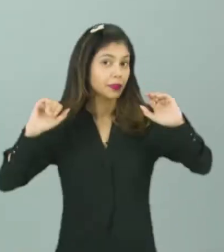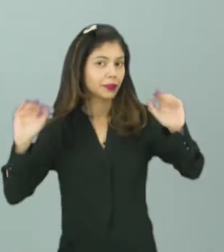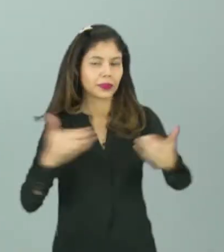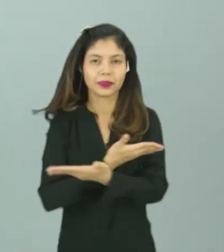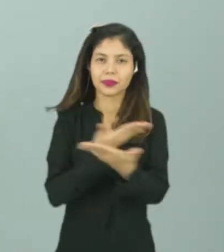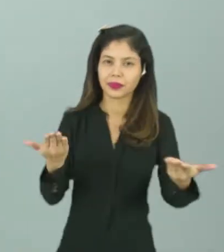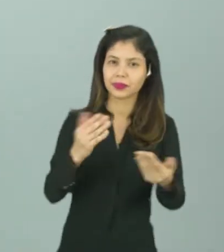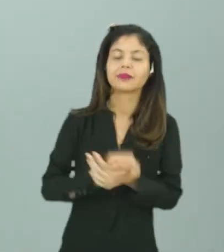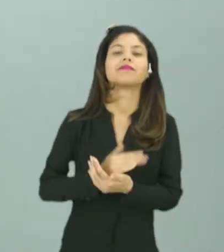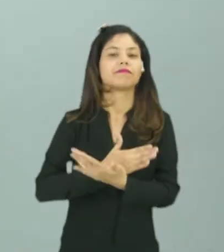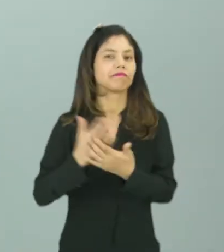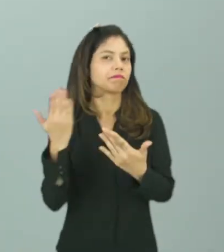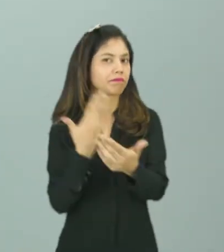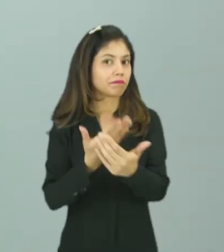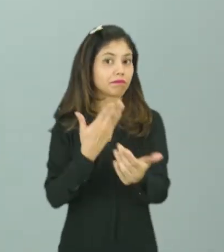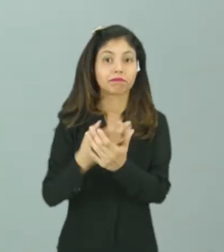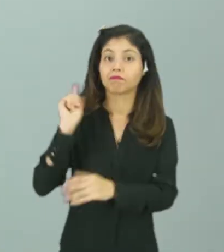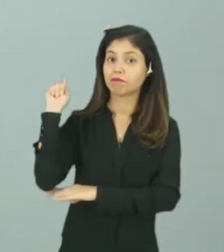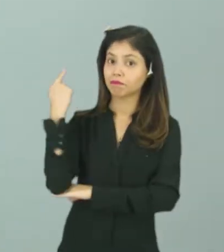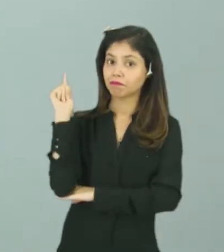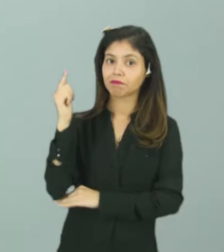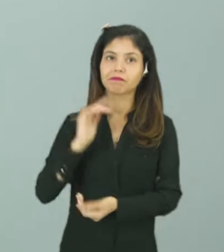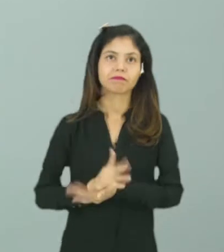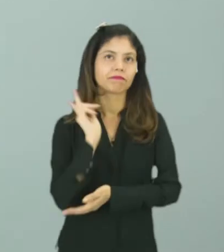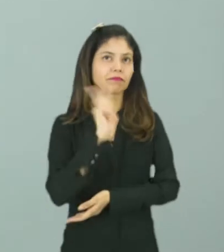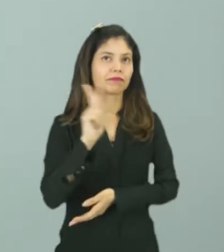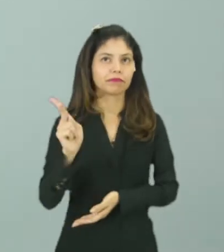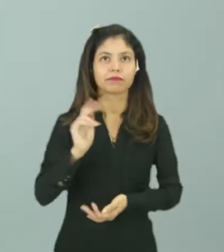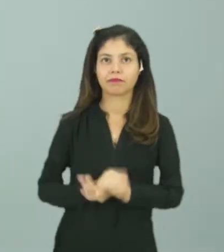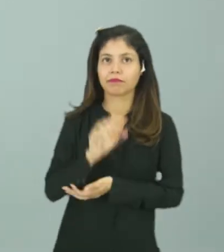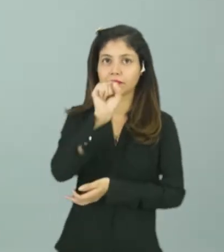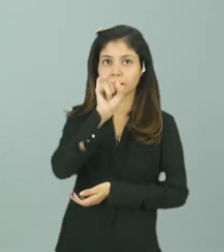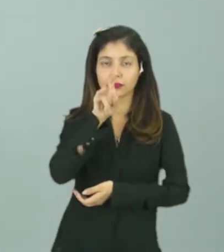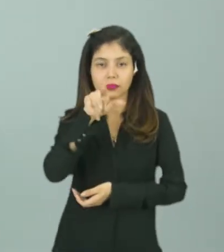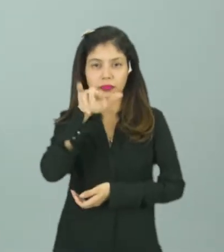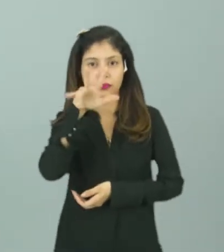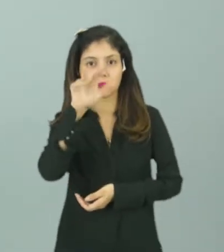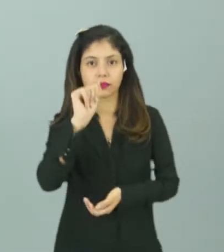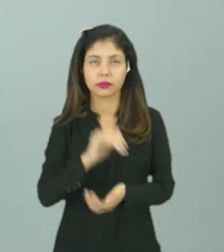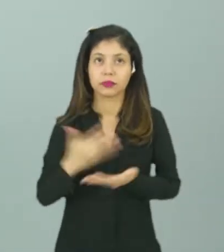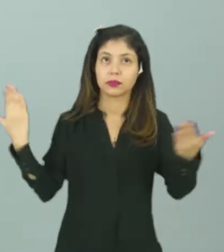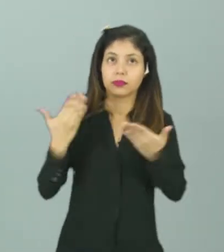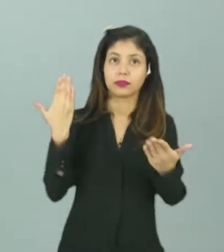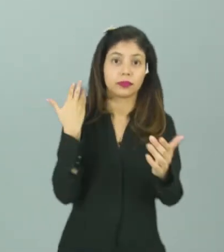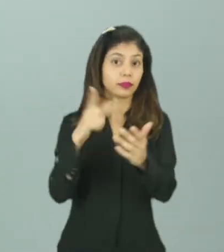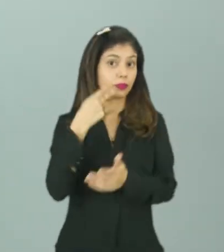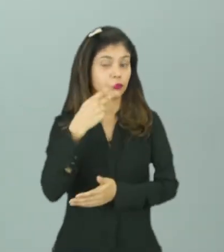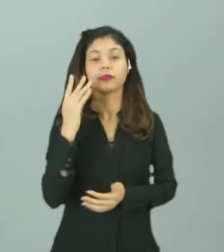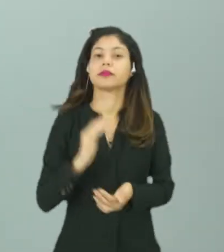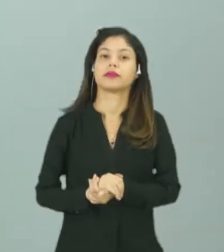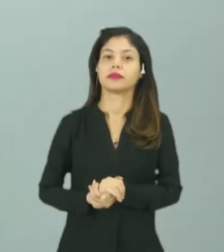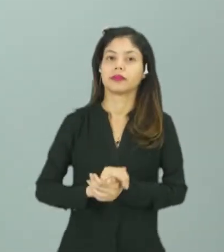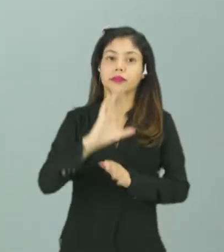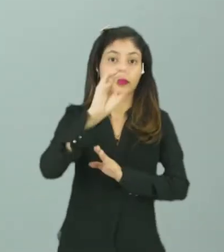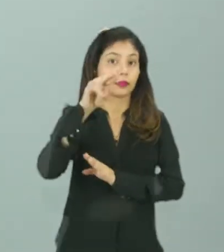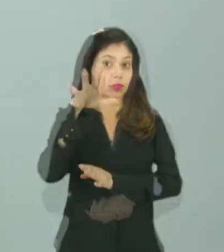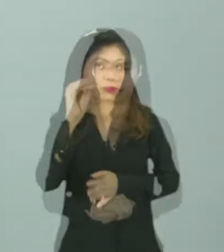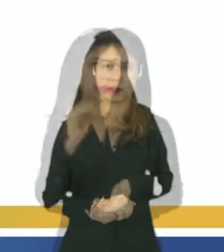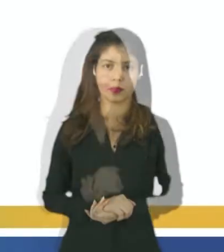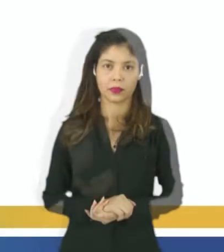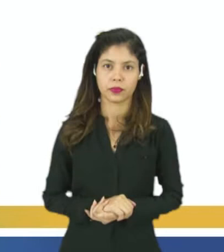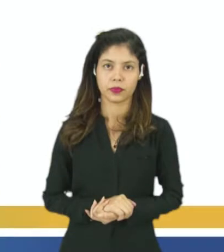Olá pessoal, vamos iniciar mais uma aula de Geografia. Eu sou a professora Silvana e hoje nós vamos falar sobre as comunidades negras no